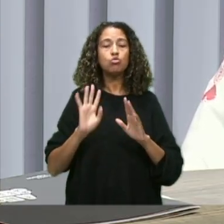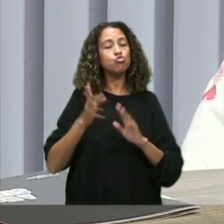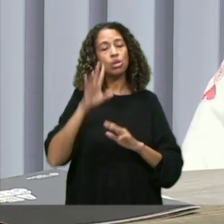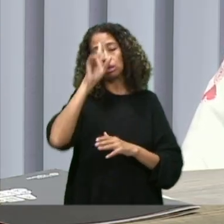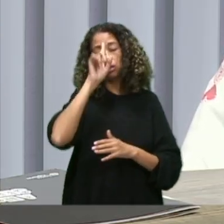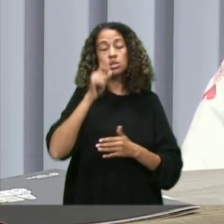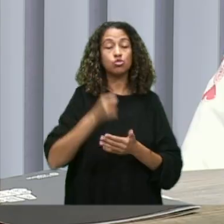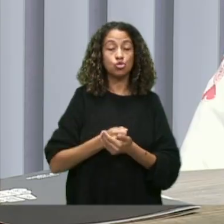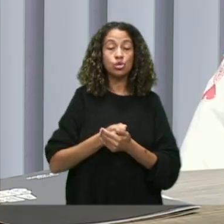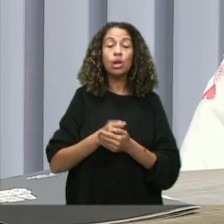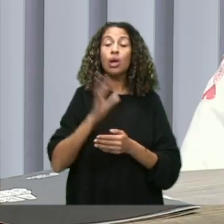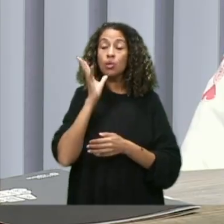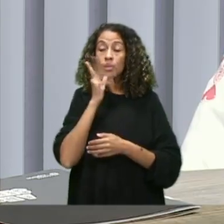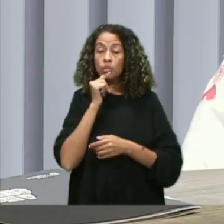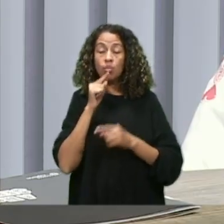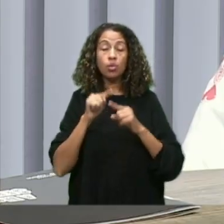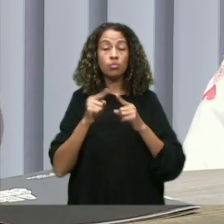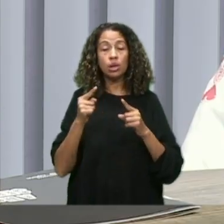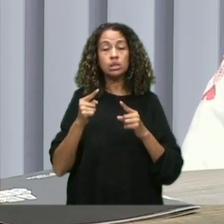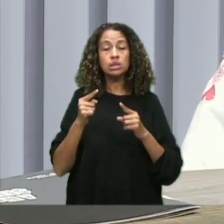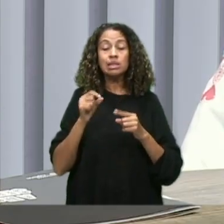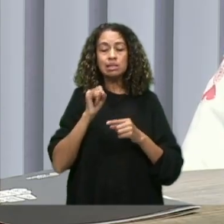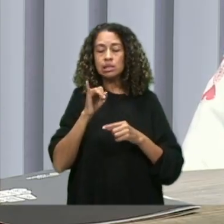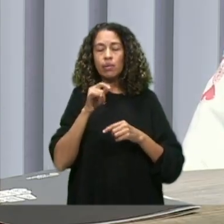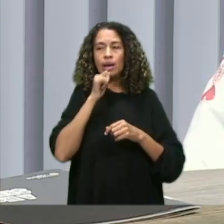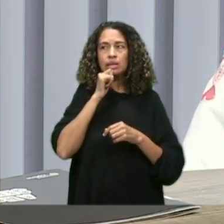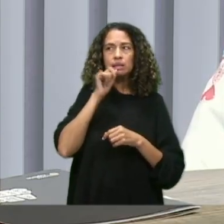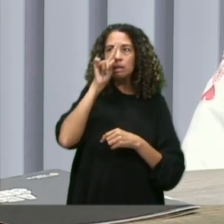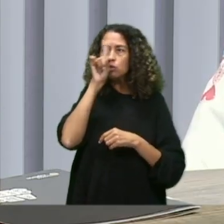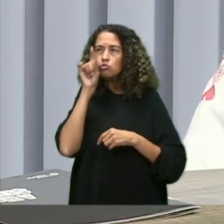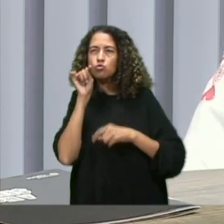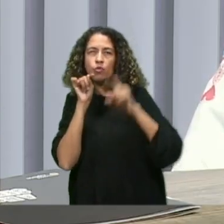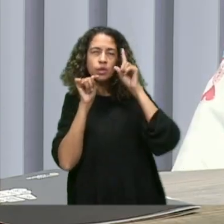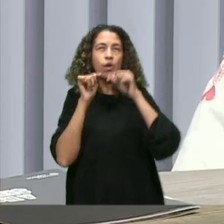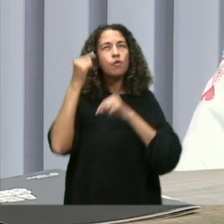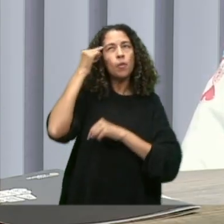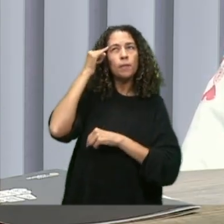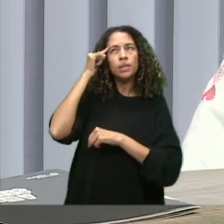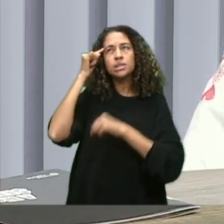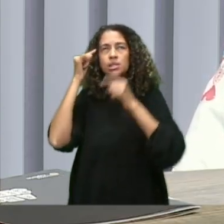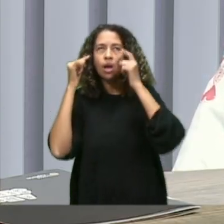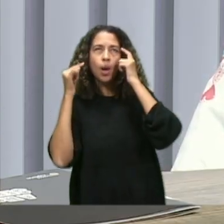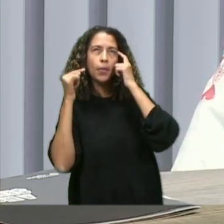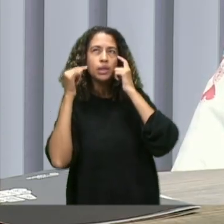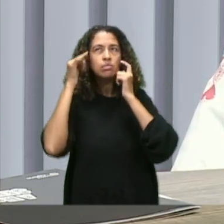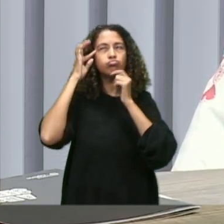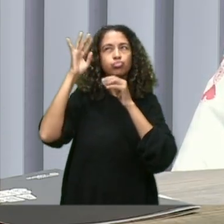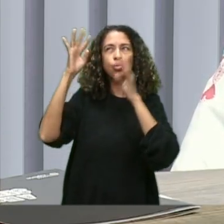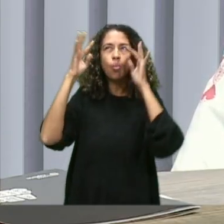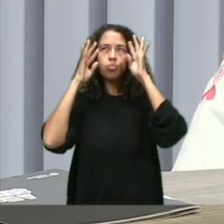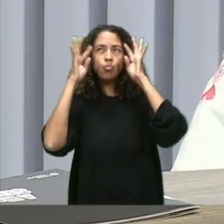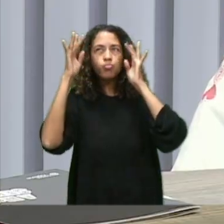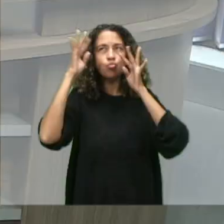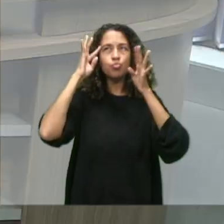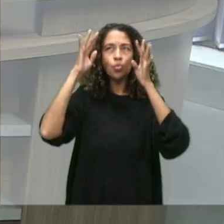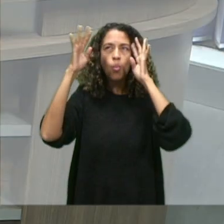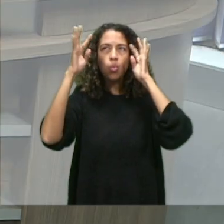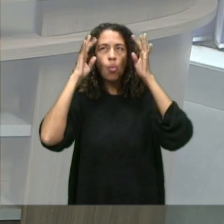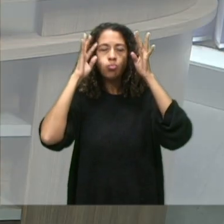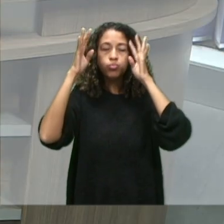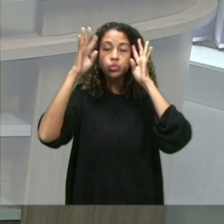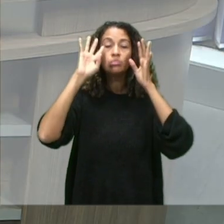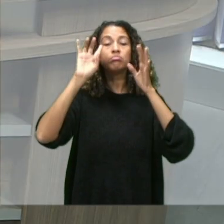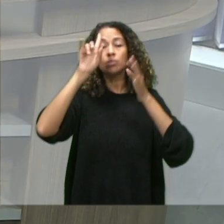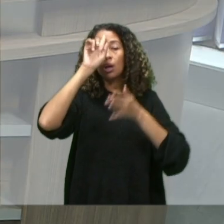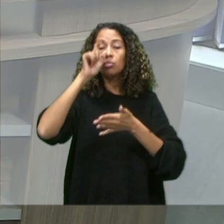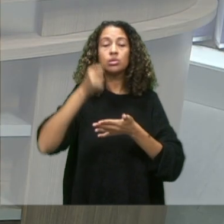sei. Enquanto eu não sei, fica passando por mim, e eu vou montando na minha cabeça, assim, aos poucos, vou escrevendo,